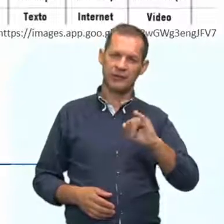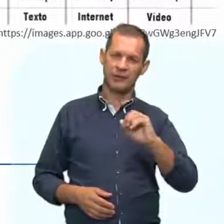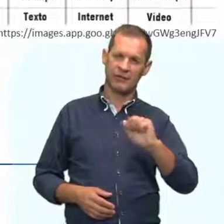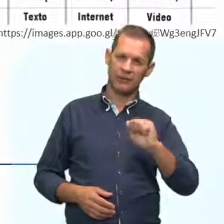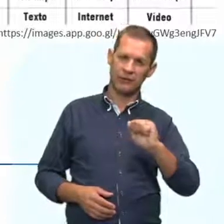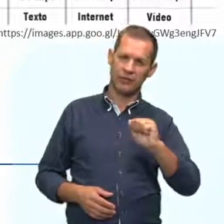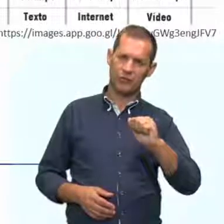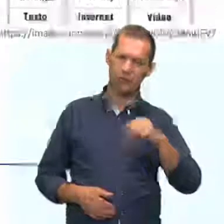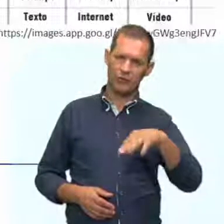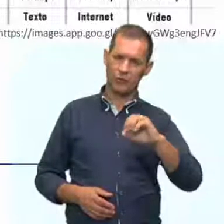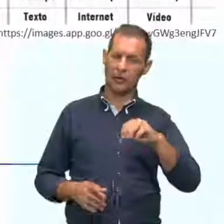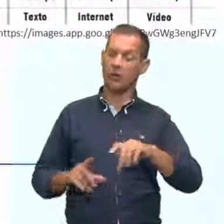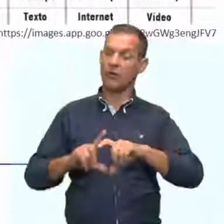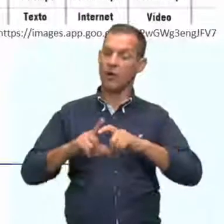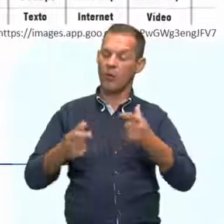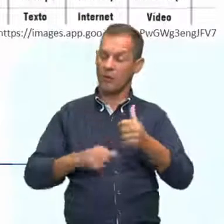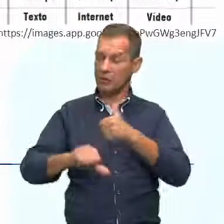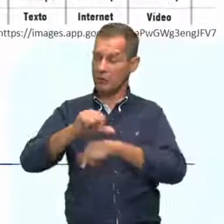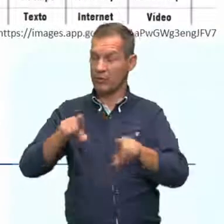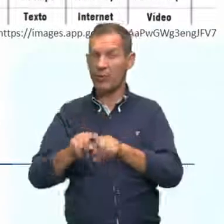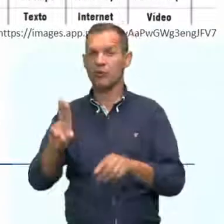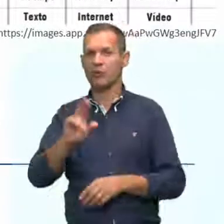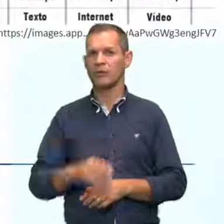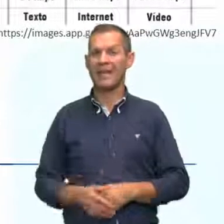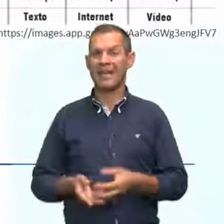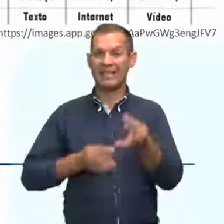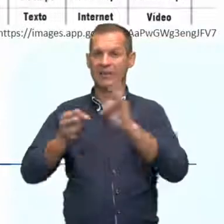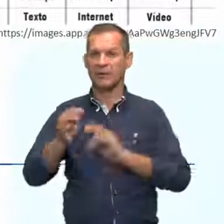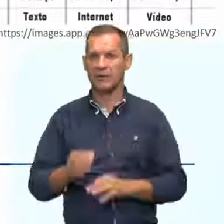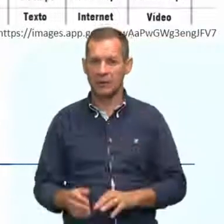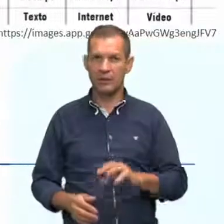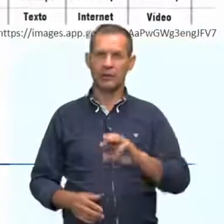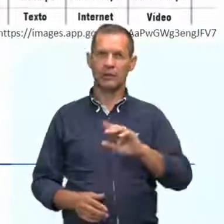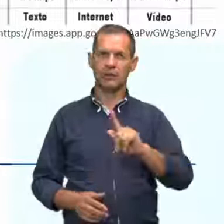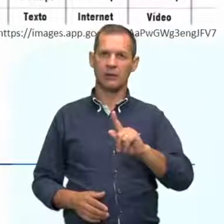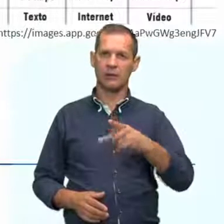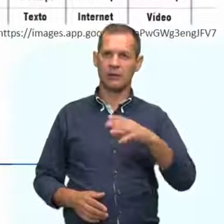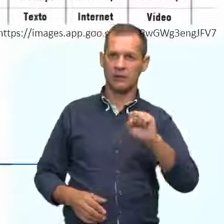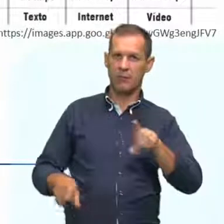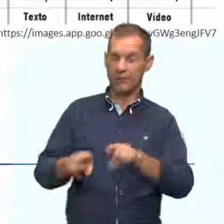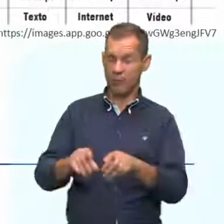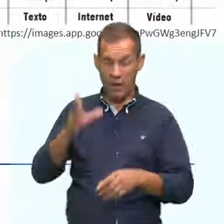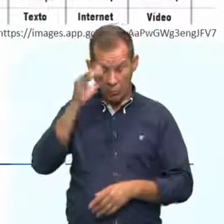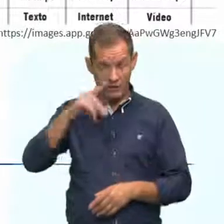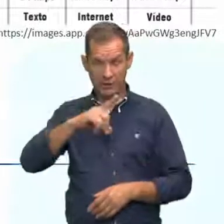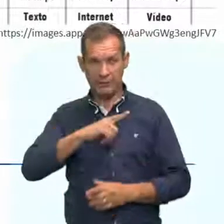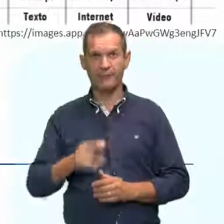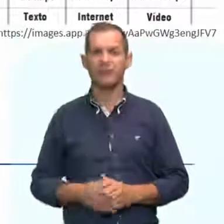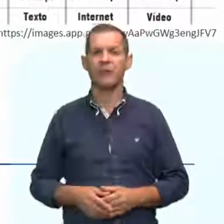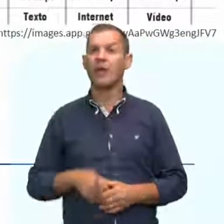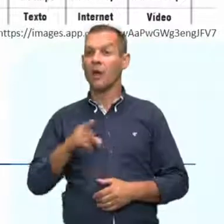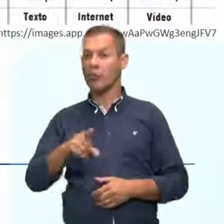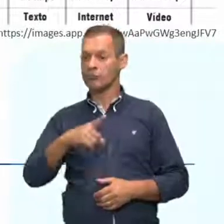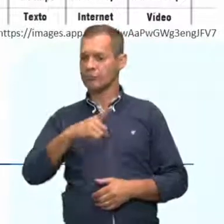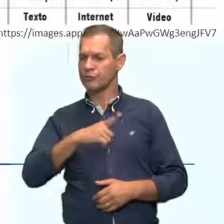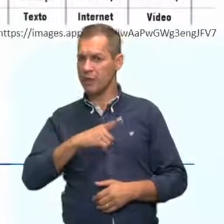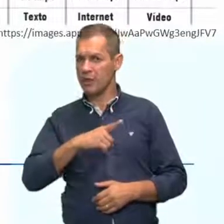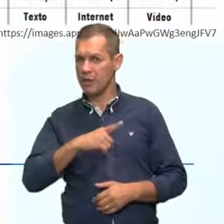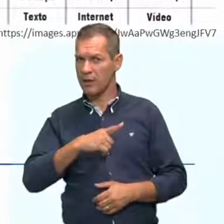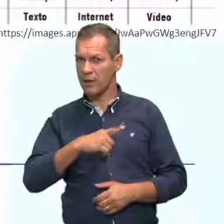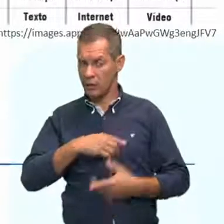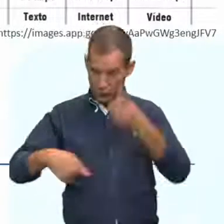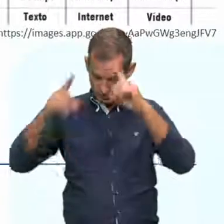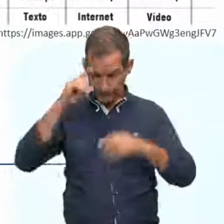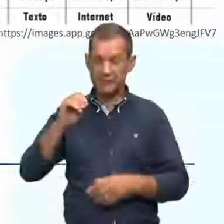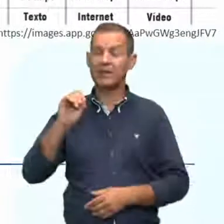Ele utiliza tecnologia GPRS. E um fator curioso, só para você saber,